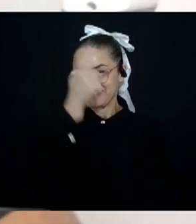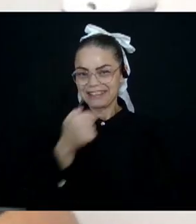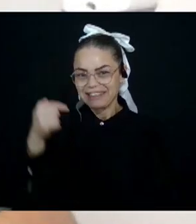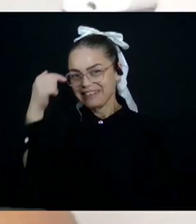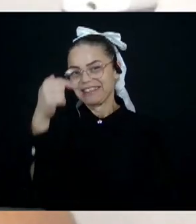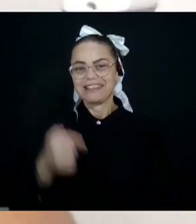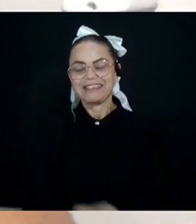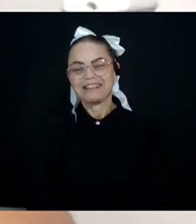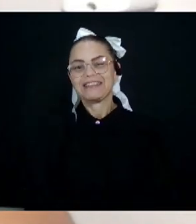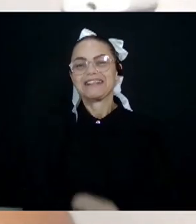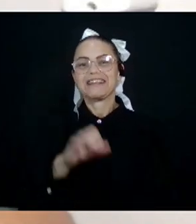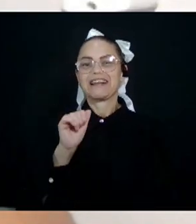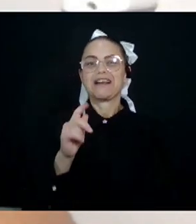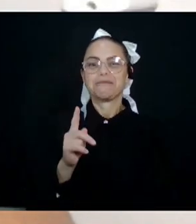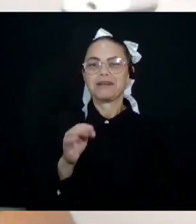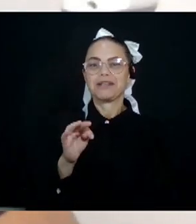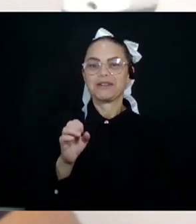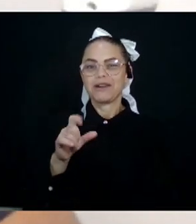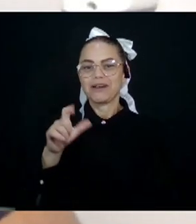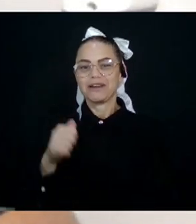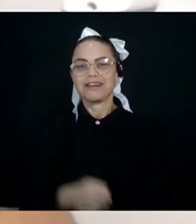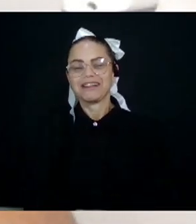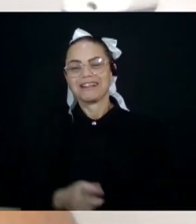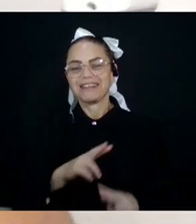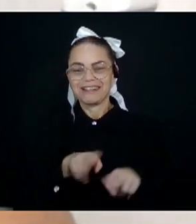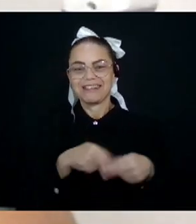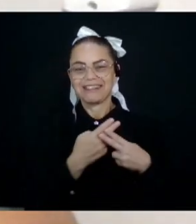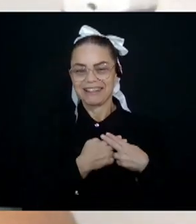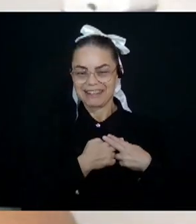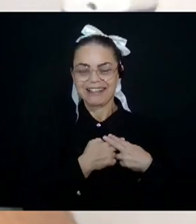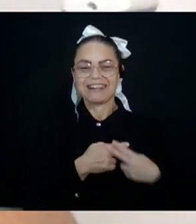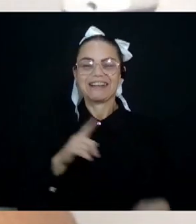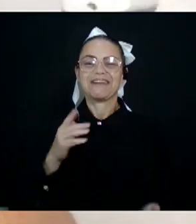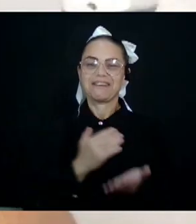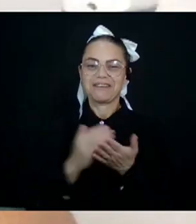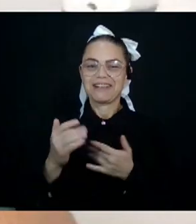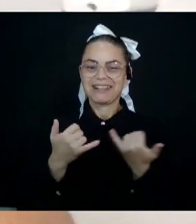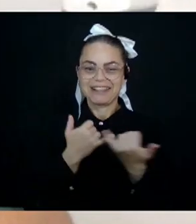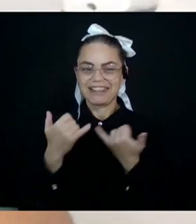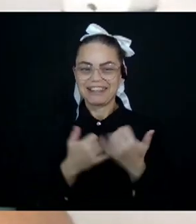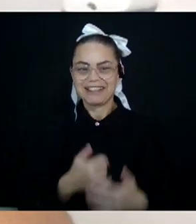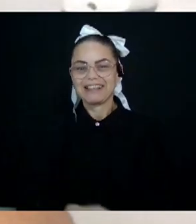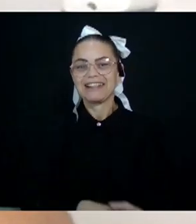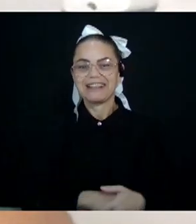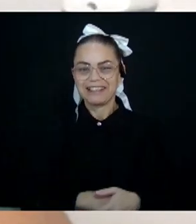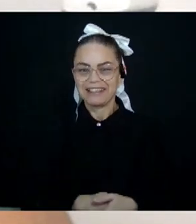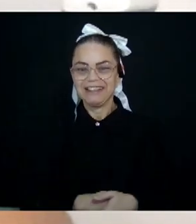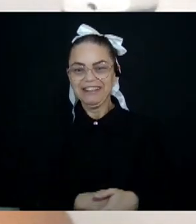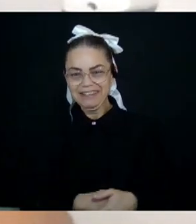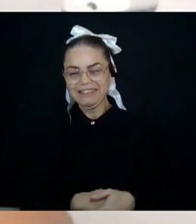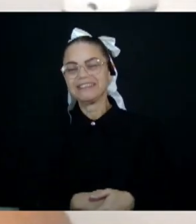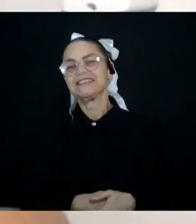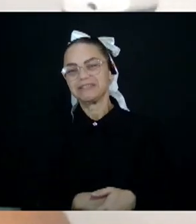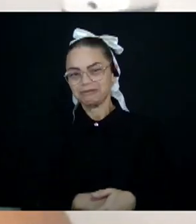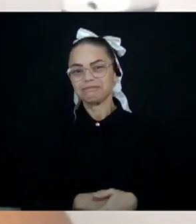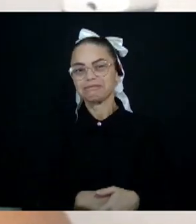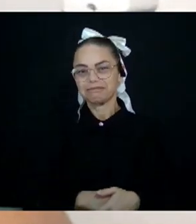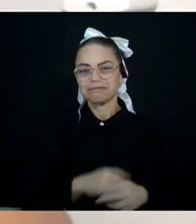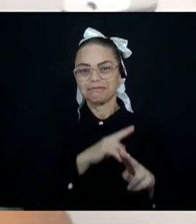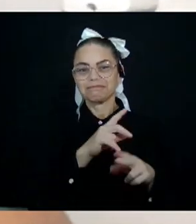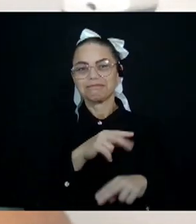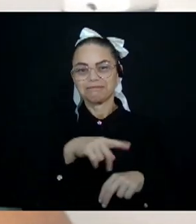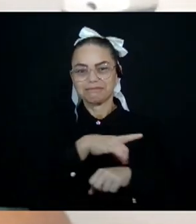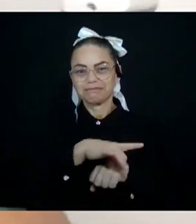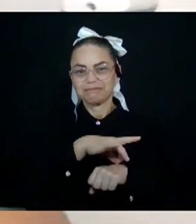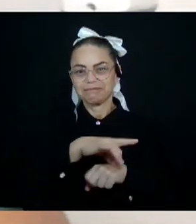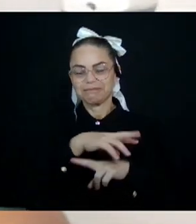horas. Então o luto já começa ali. Mas, brincadeiras à parte, essa parte do luto, ela acaba que não me